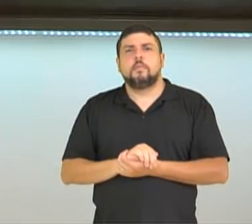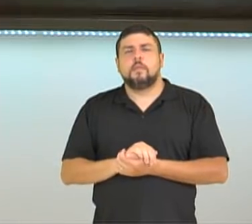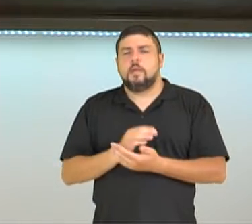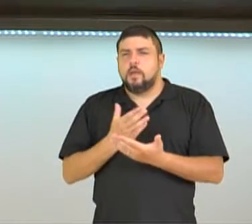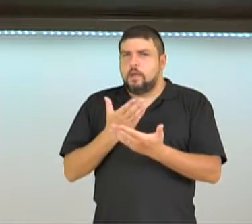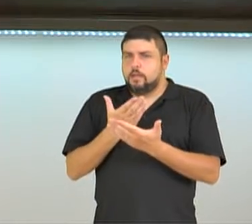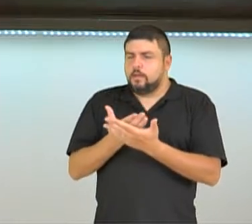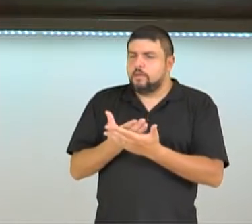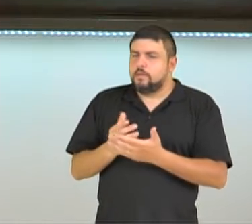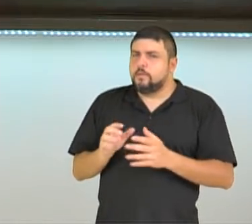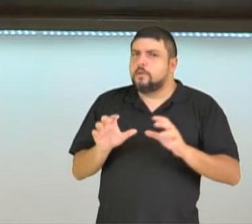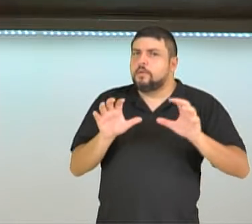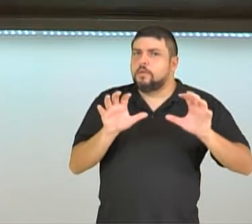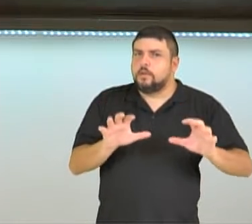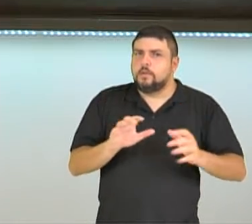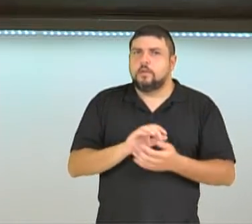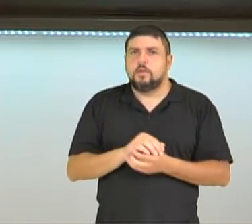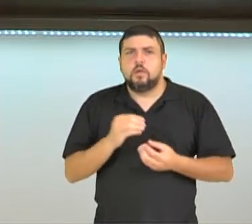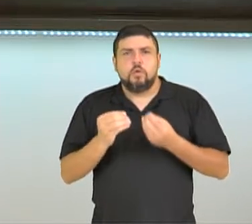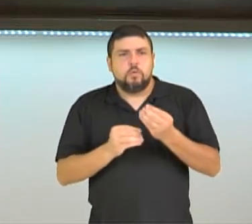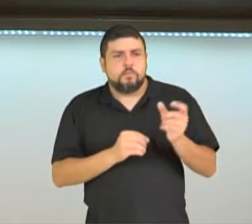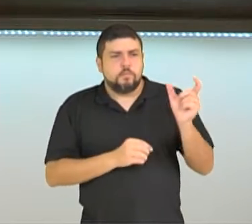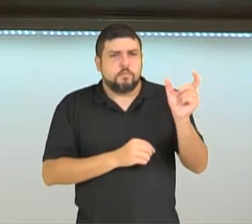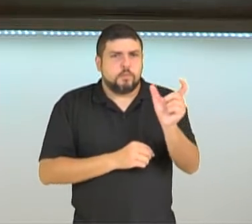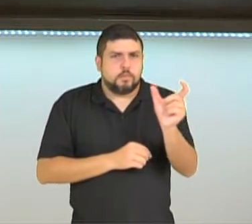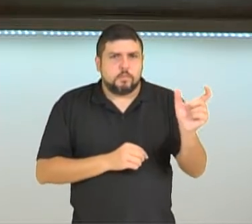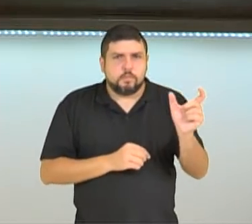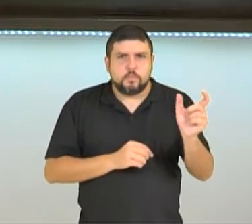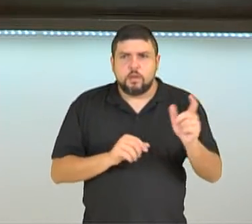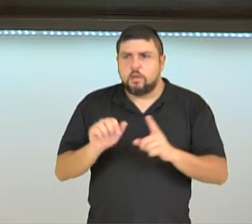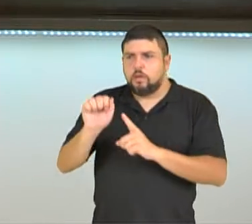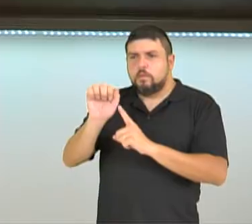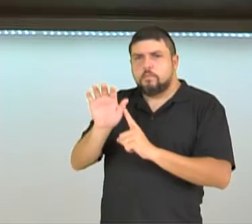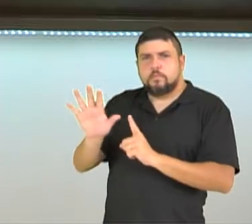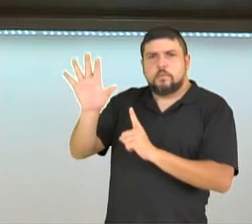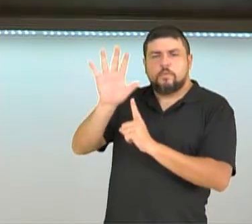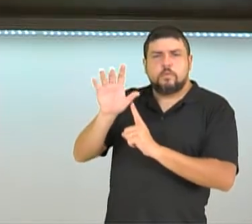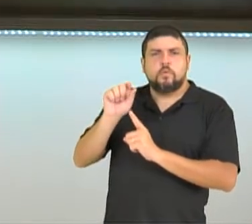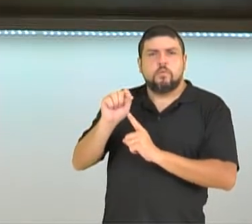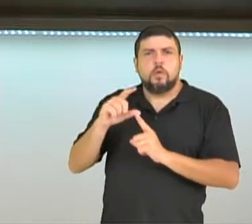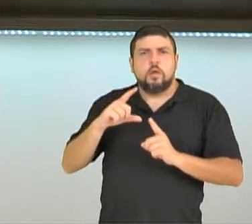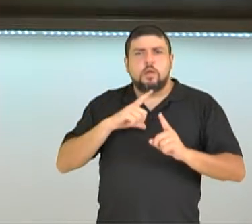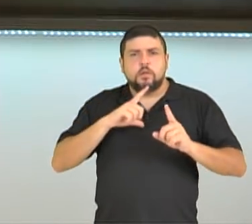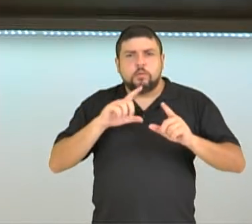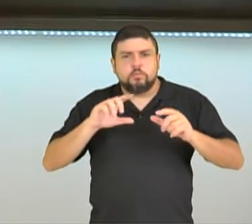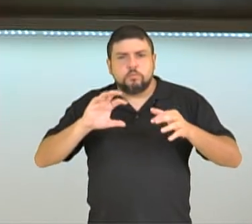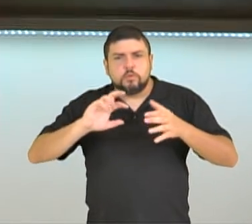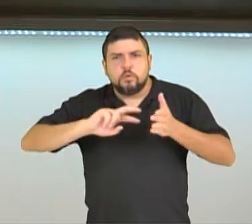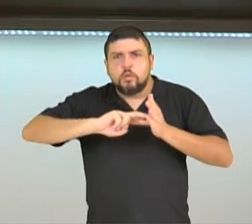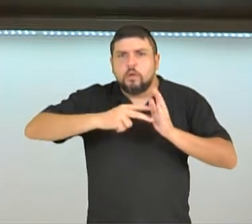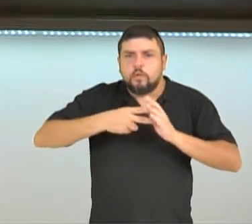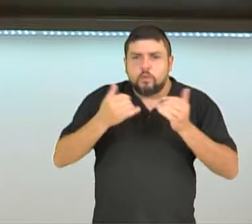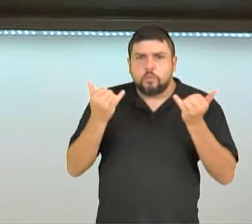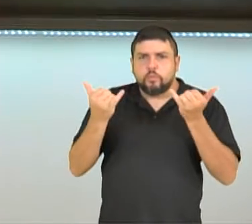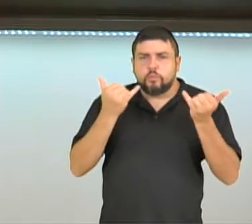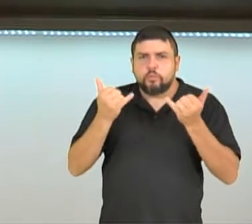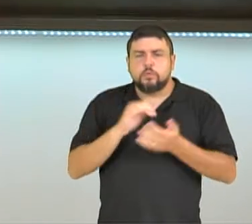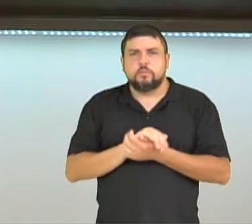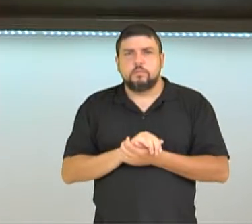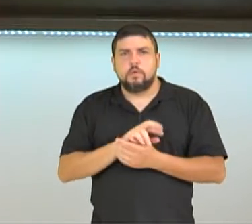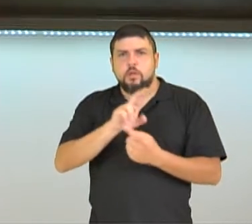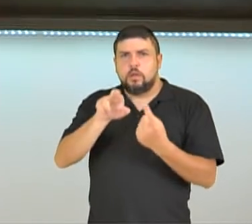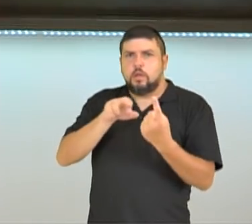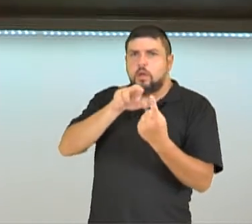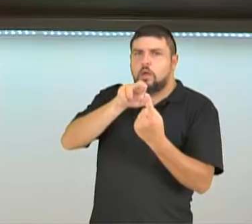analisando os cartazes na questão verbal e não verbal, que constroem um significado, uma informação. Temos as referências ainda do